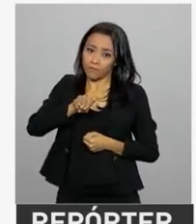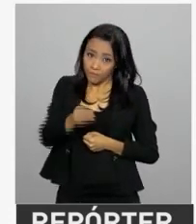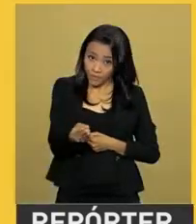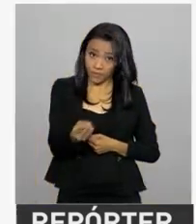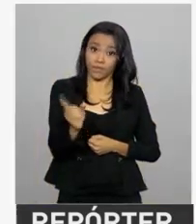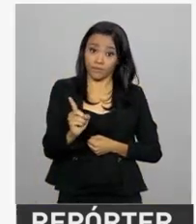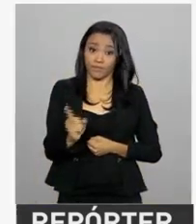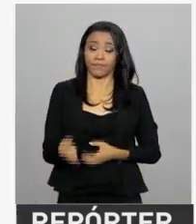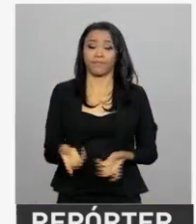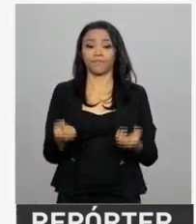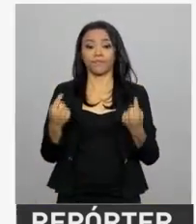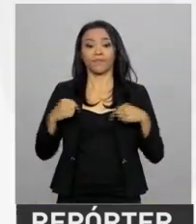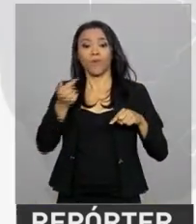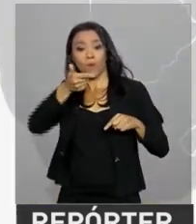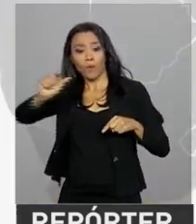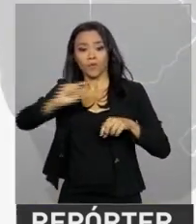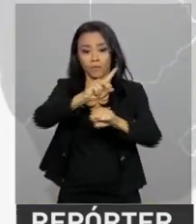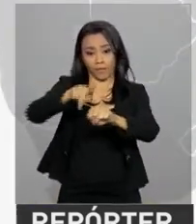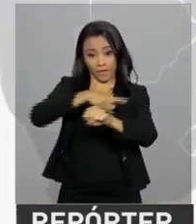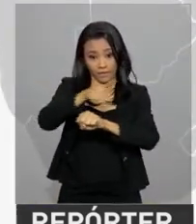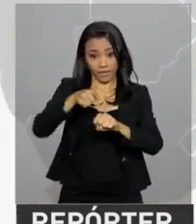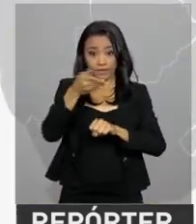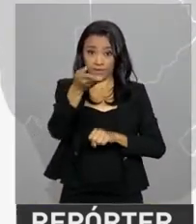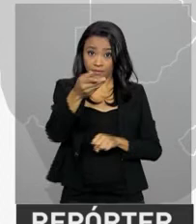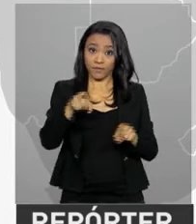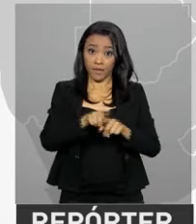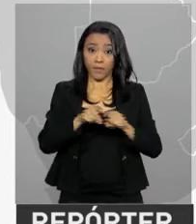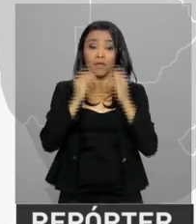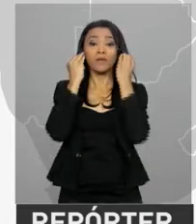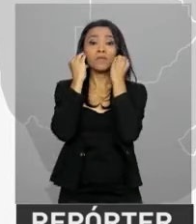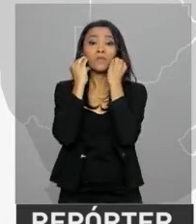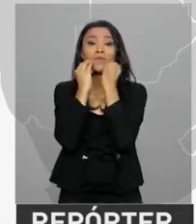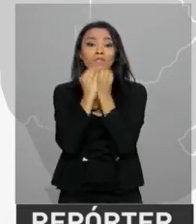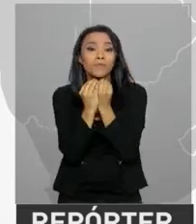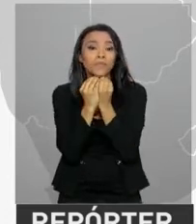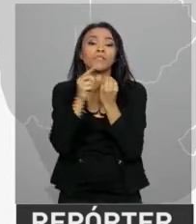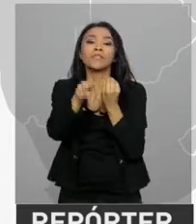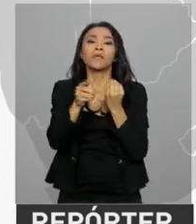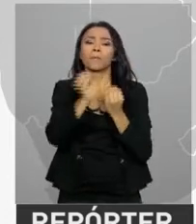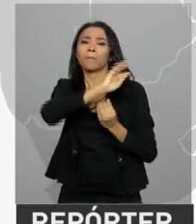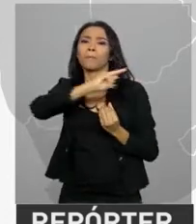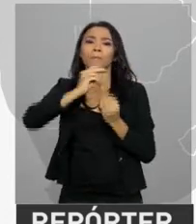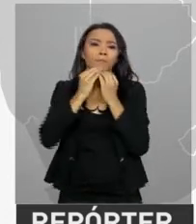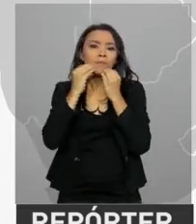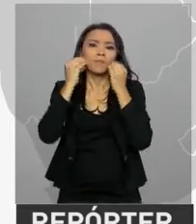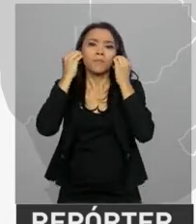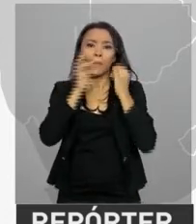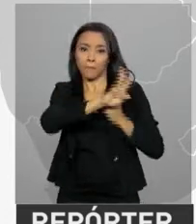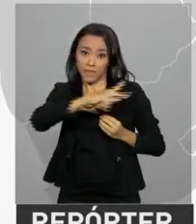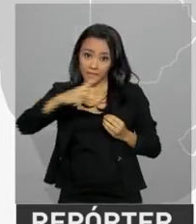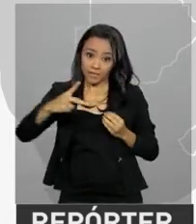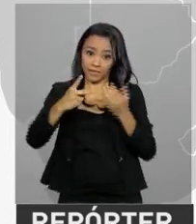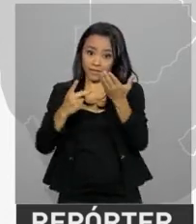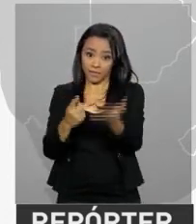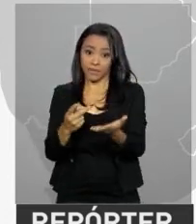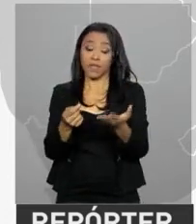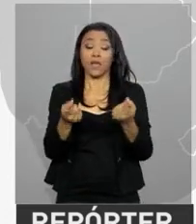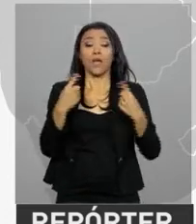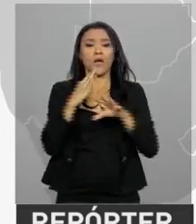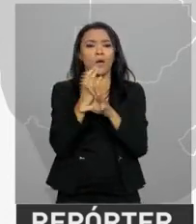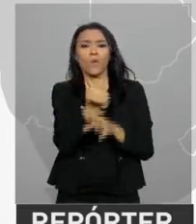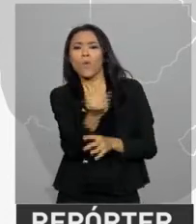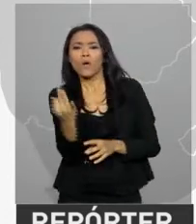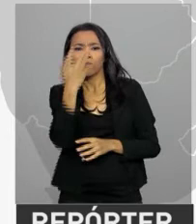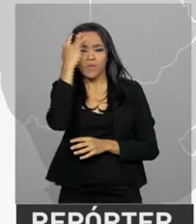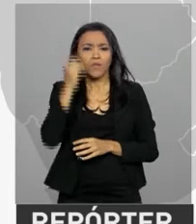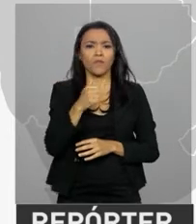US$680 milhões. Localizado no sudeste da África, Moçambique tem como presidente Filipe Jacinto Niusse. A população é de